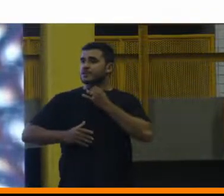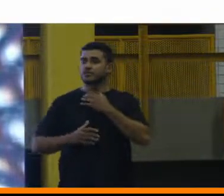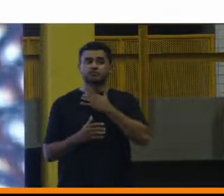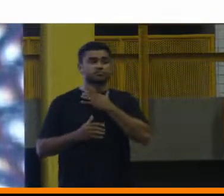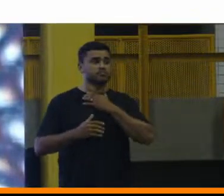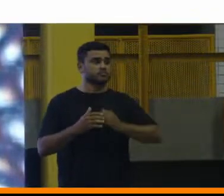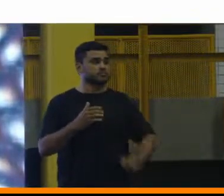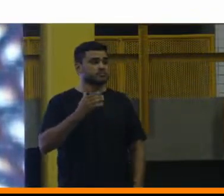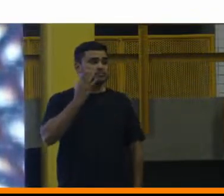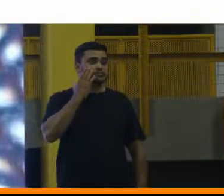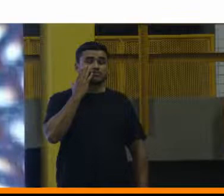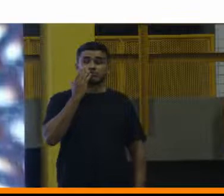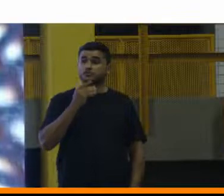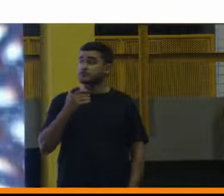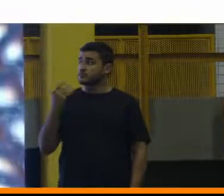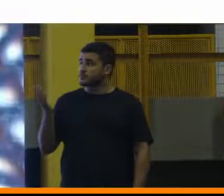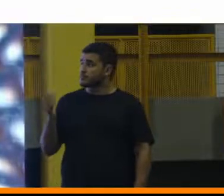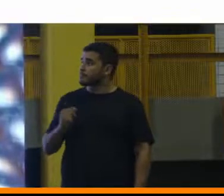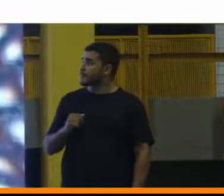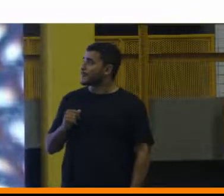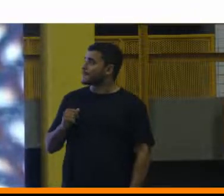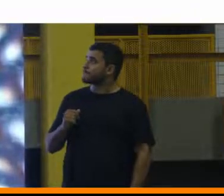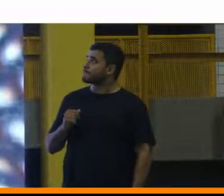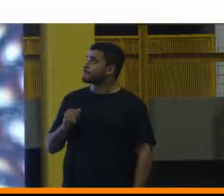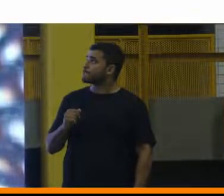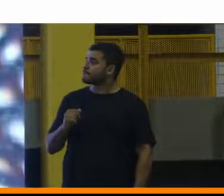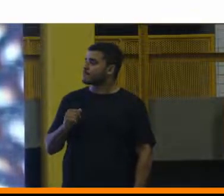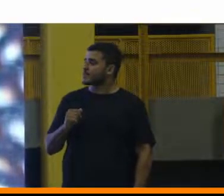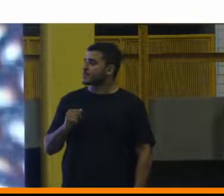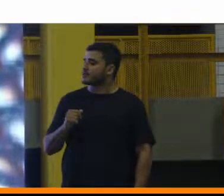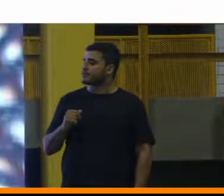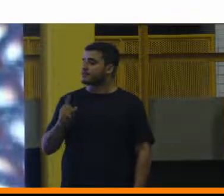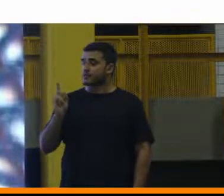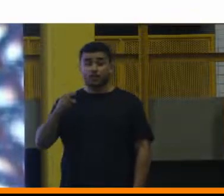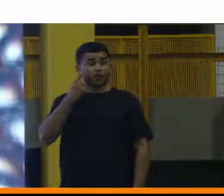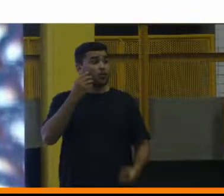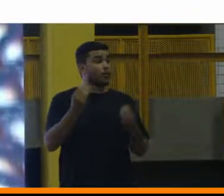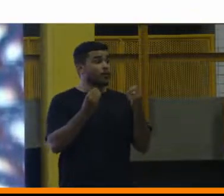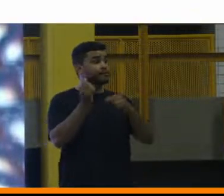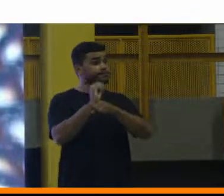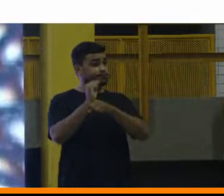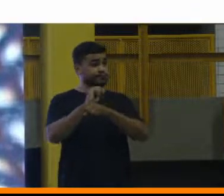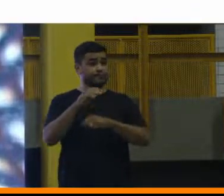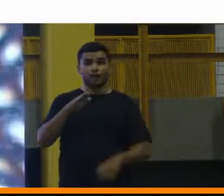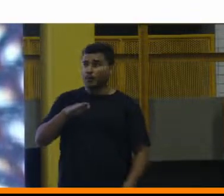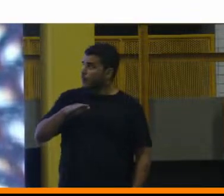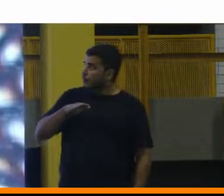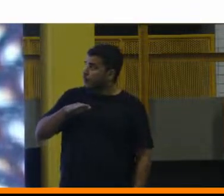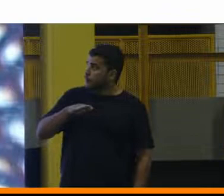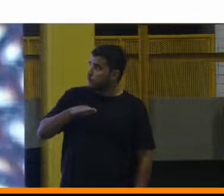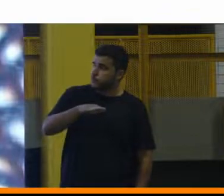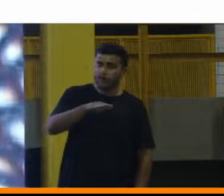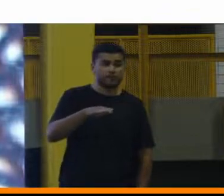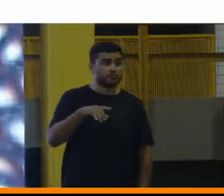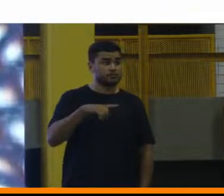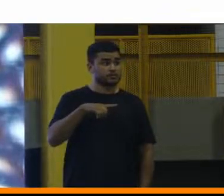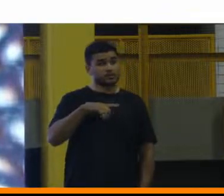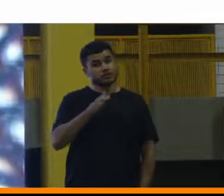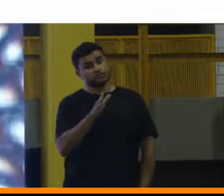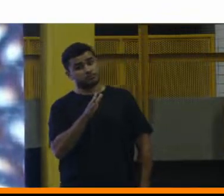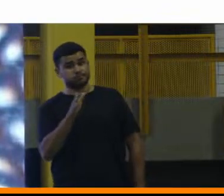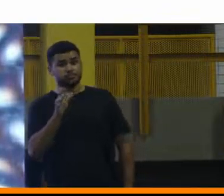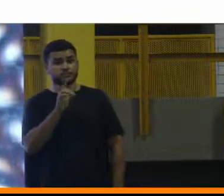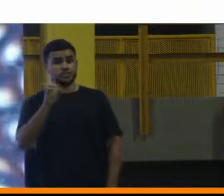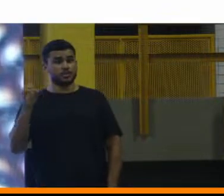Aí ele terá de acelerar para a direita.